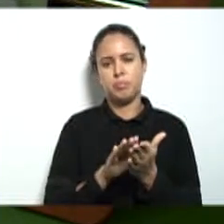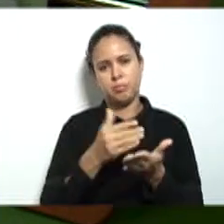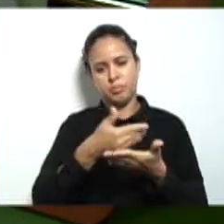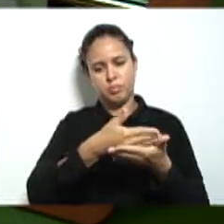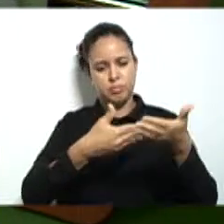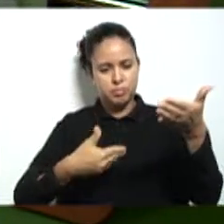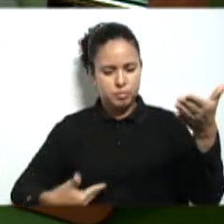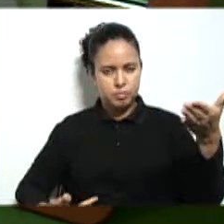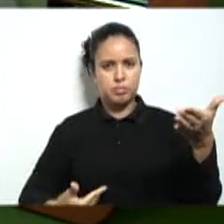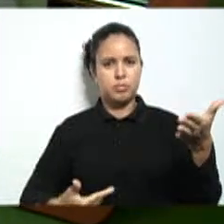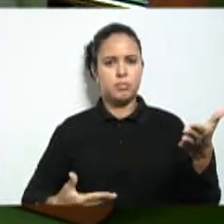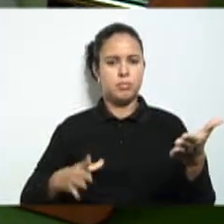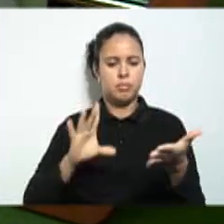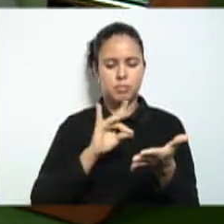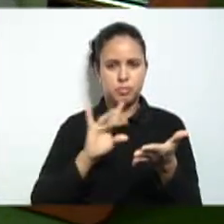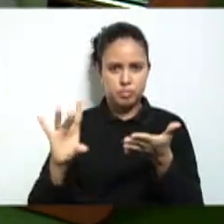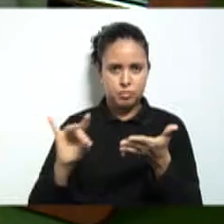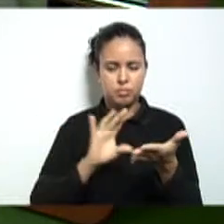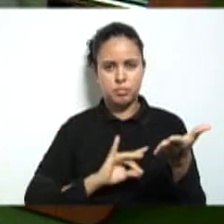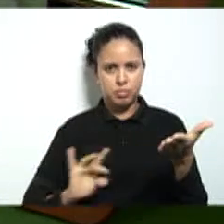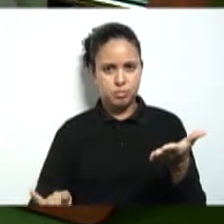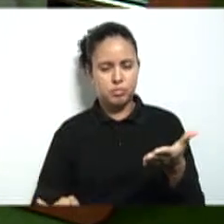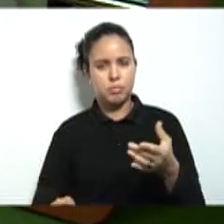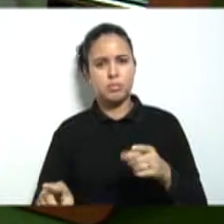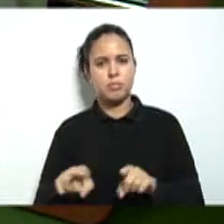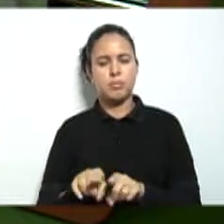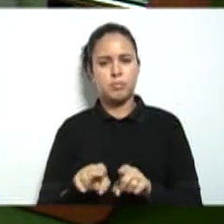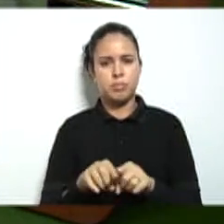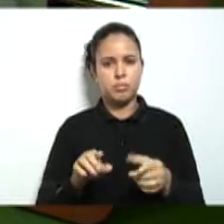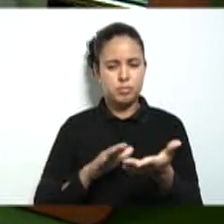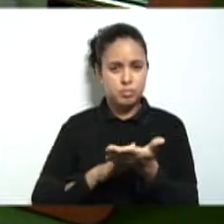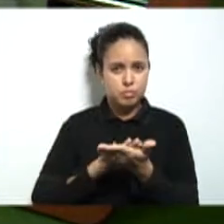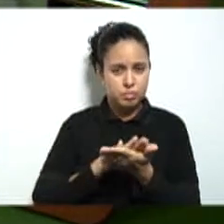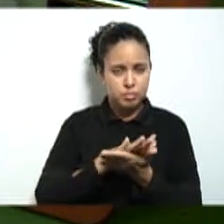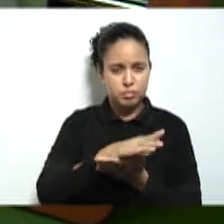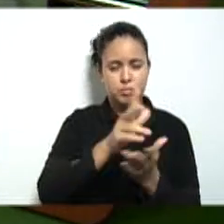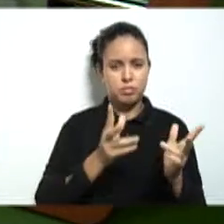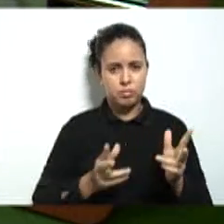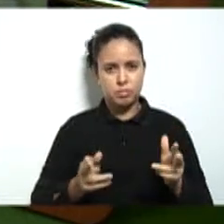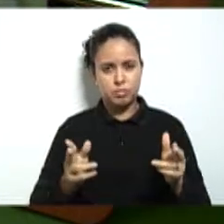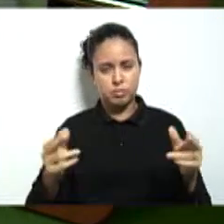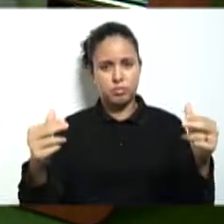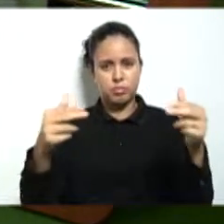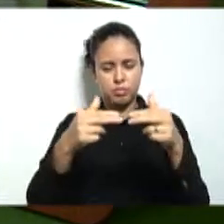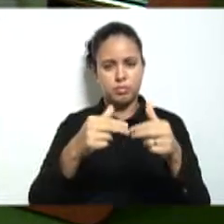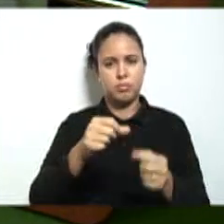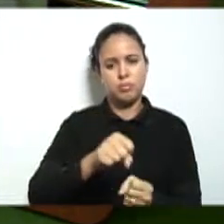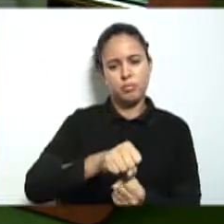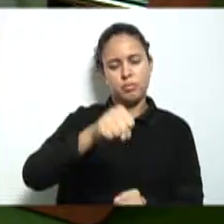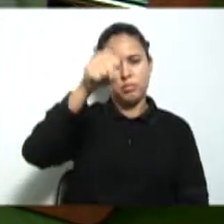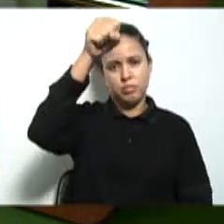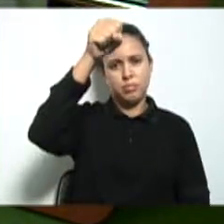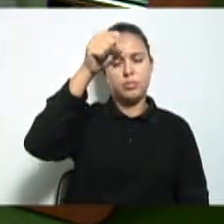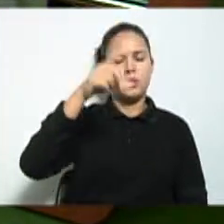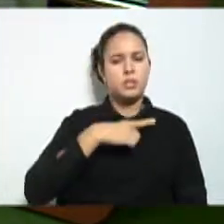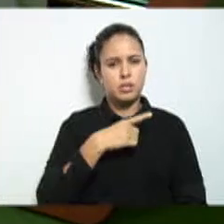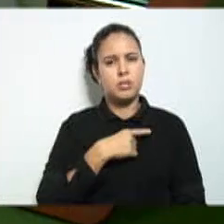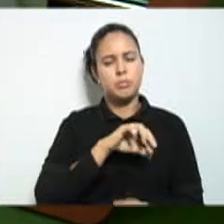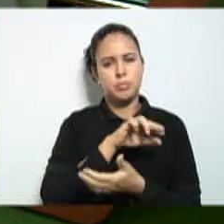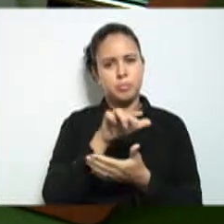A4, colaram às vezes em papel craft, ou até imprimiram, recortaram e colaram em cartolinas. A gente teve vários